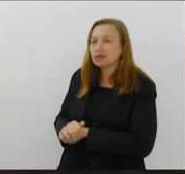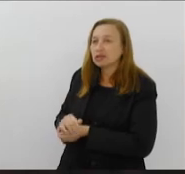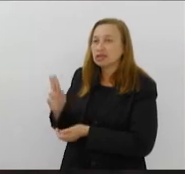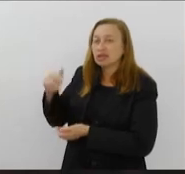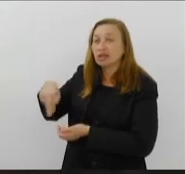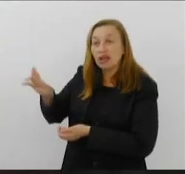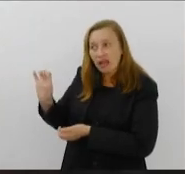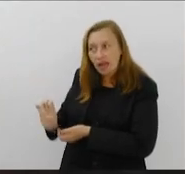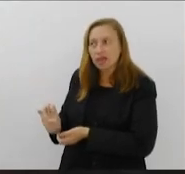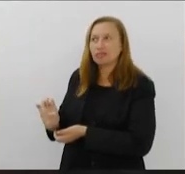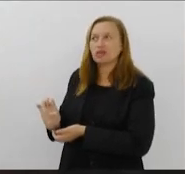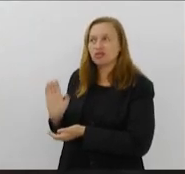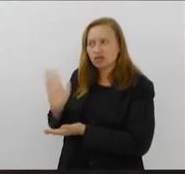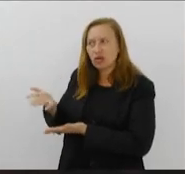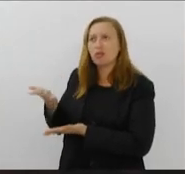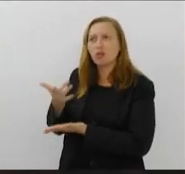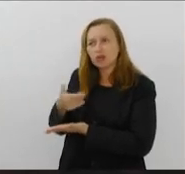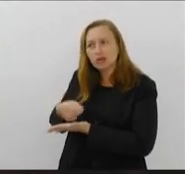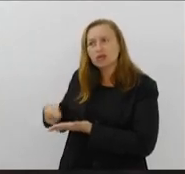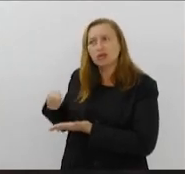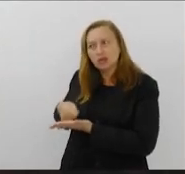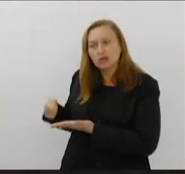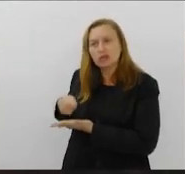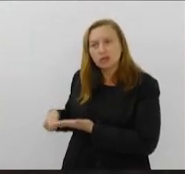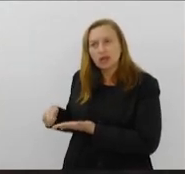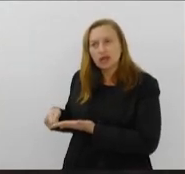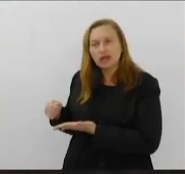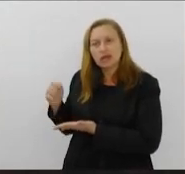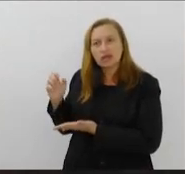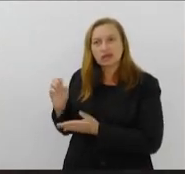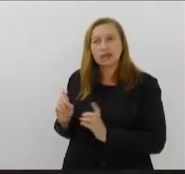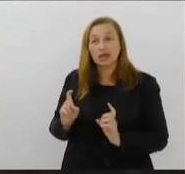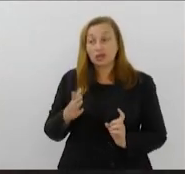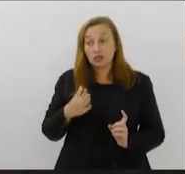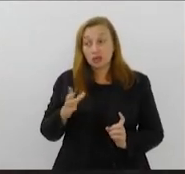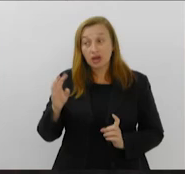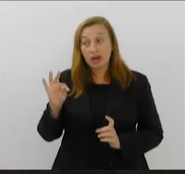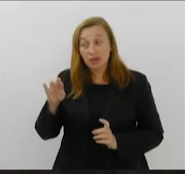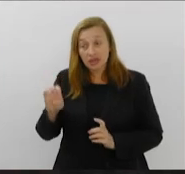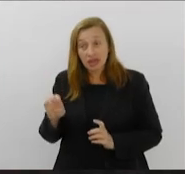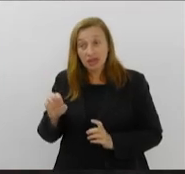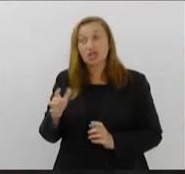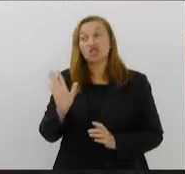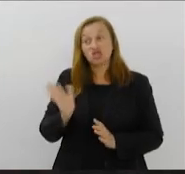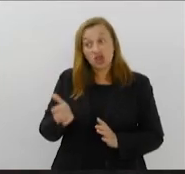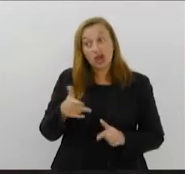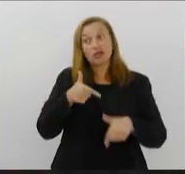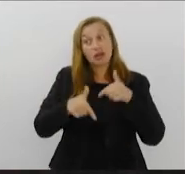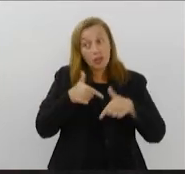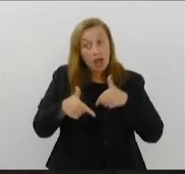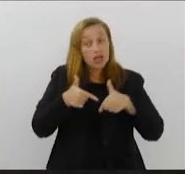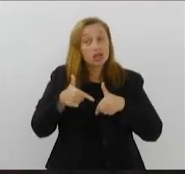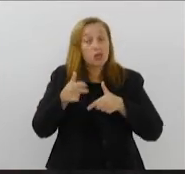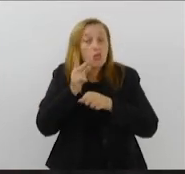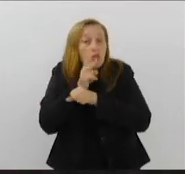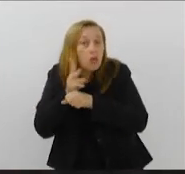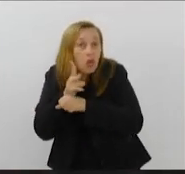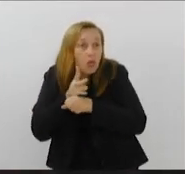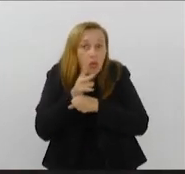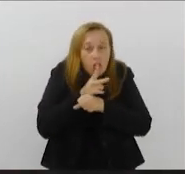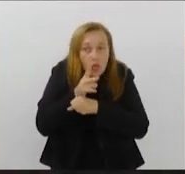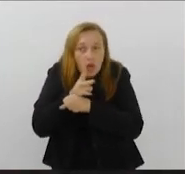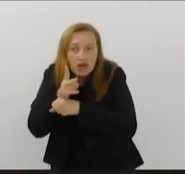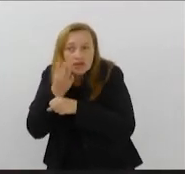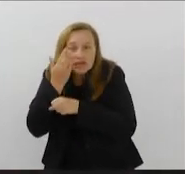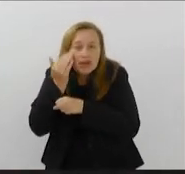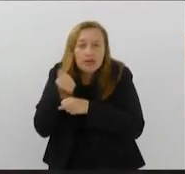Guilherme já pode ter gabinete, está no gabinete, Vanessa? Então a gente já vai fazer um trabalhinho, procurar saber